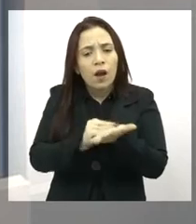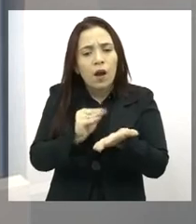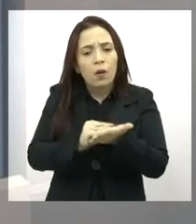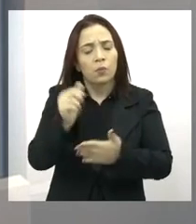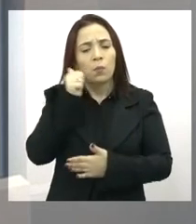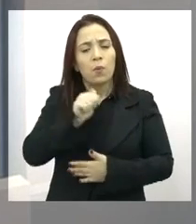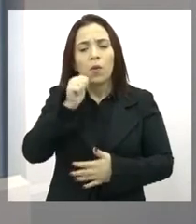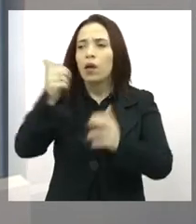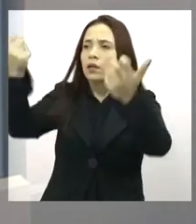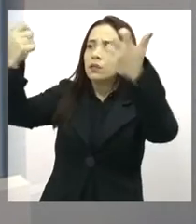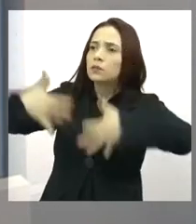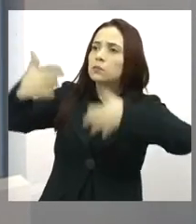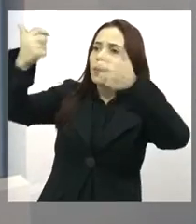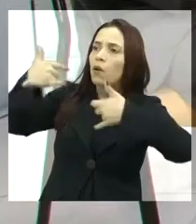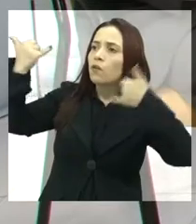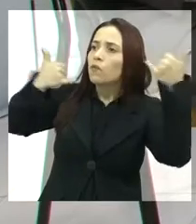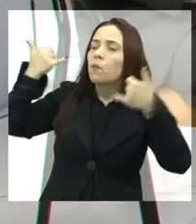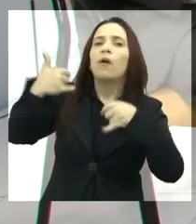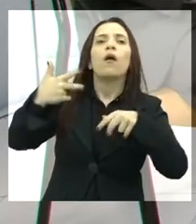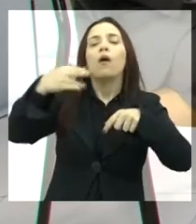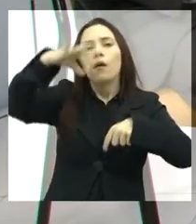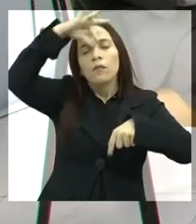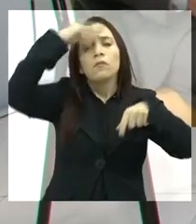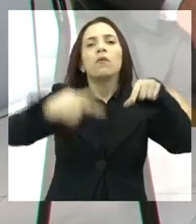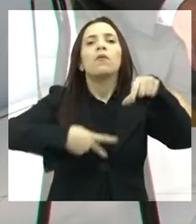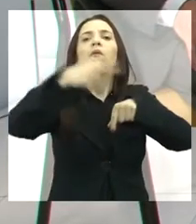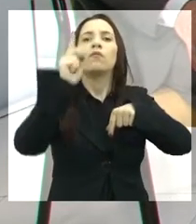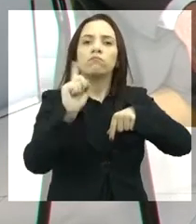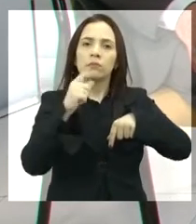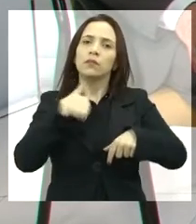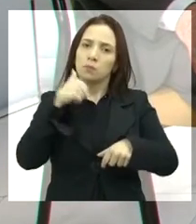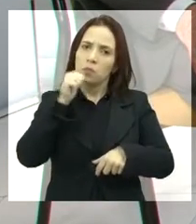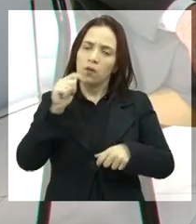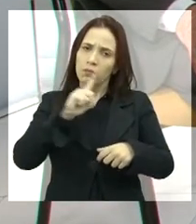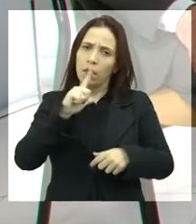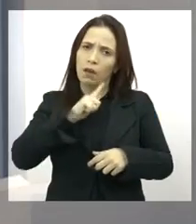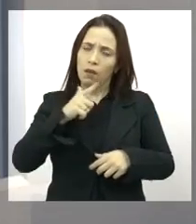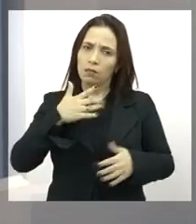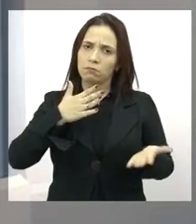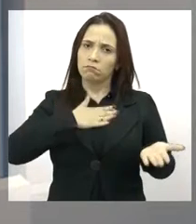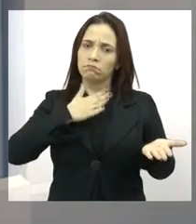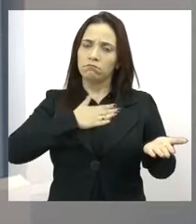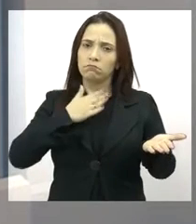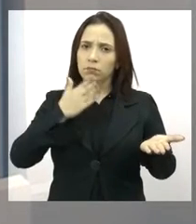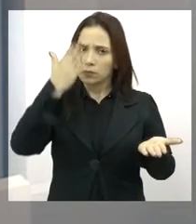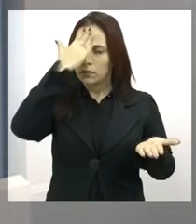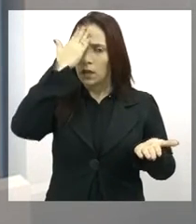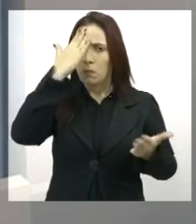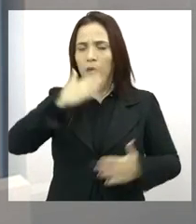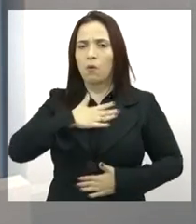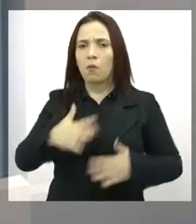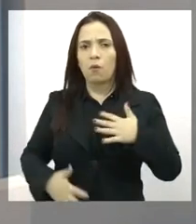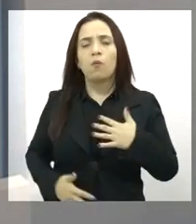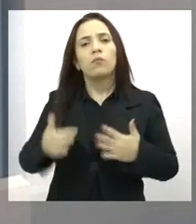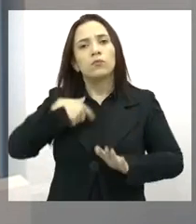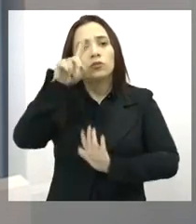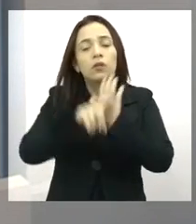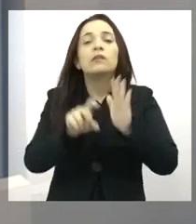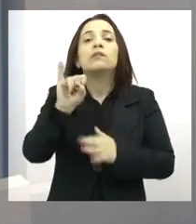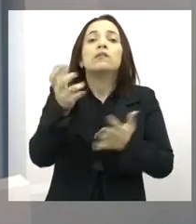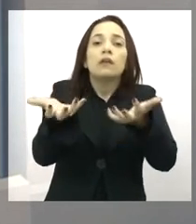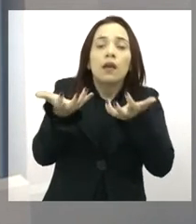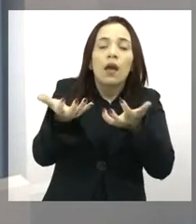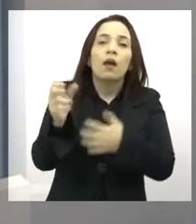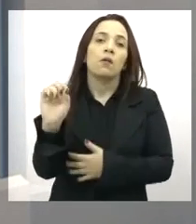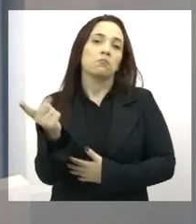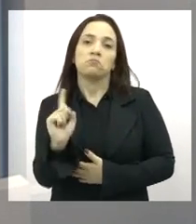direito de saber, aqui estão sendo submetidas, né, ela tem autonomia sobre o seu corpo, e é um direito delas decidir se quer